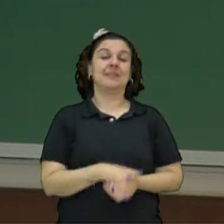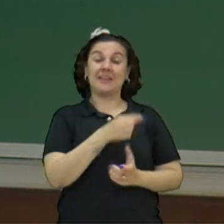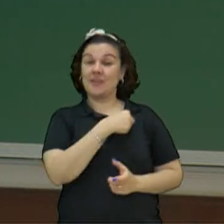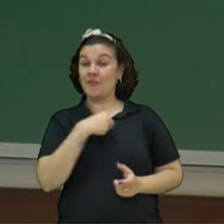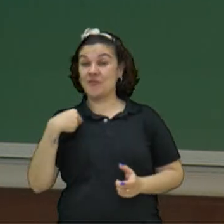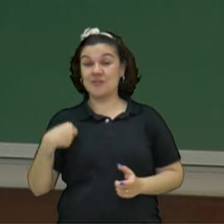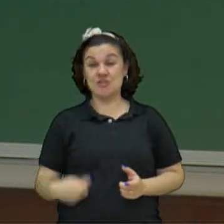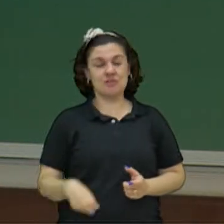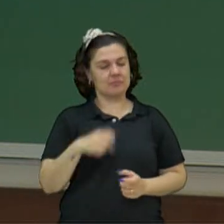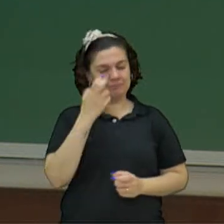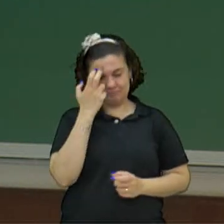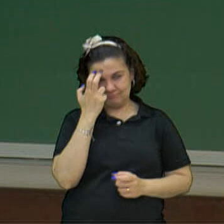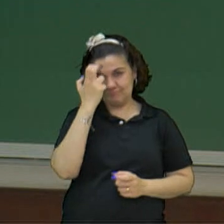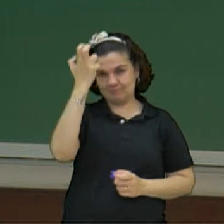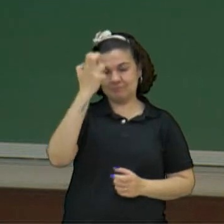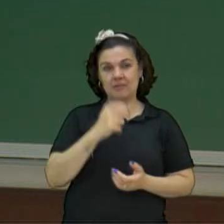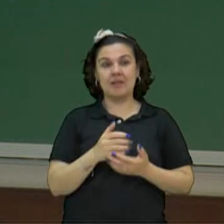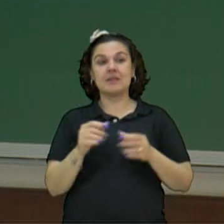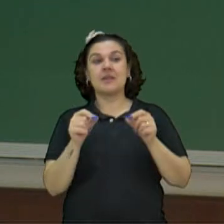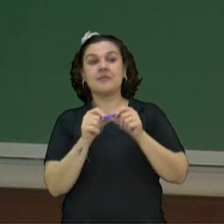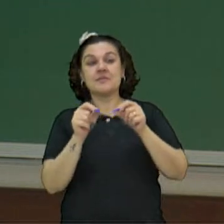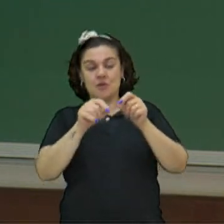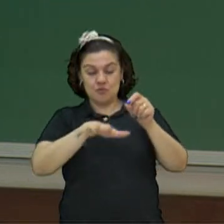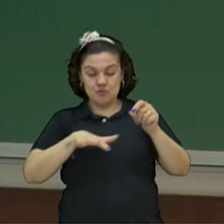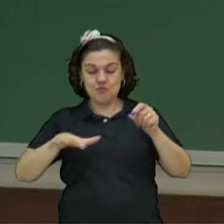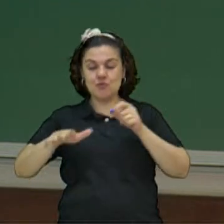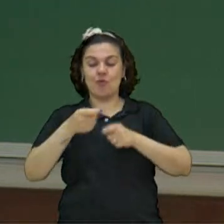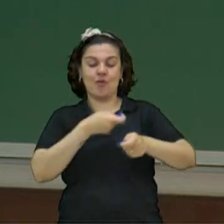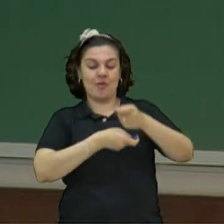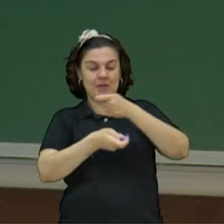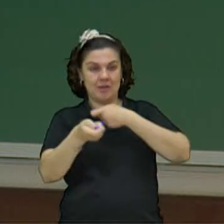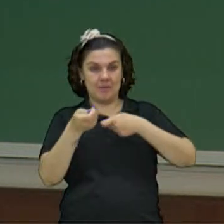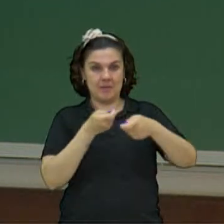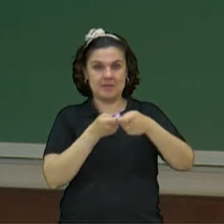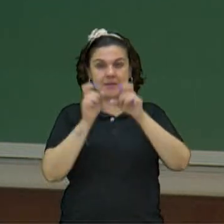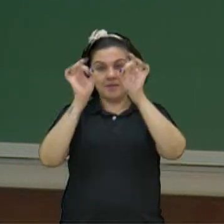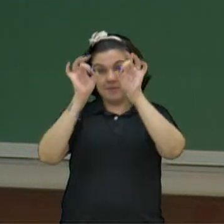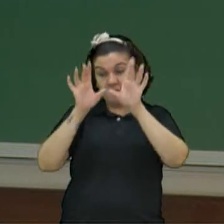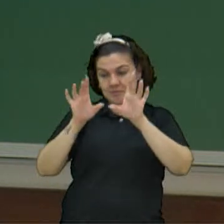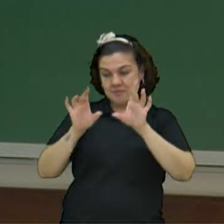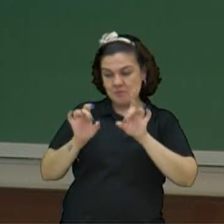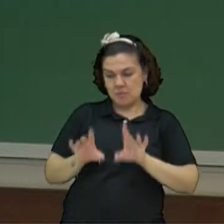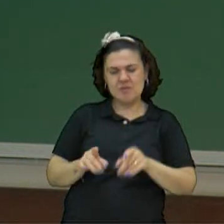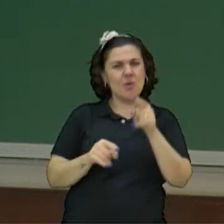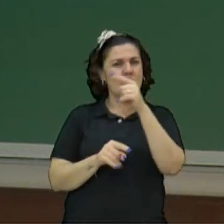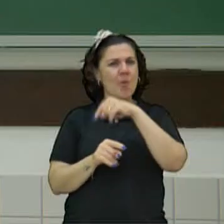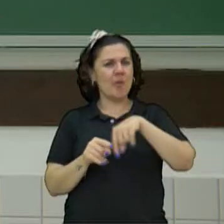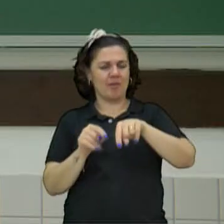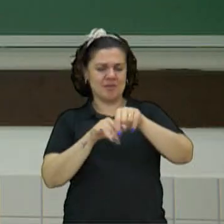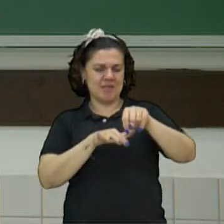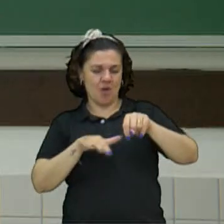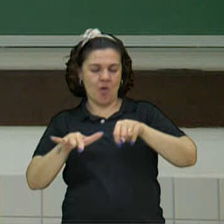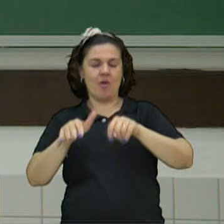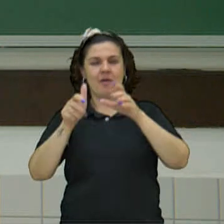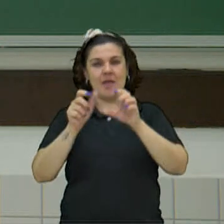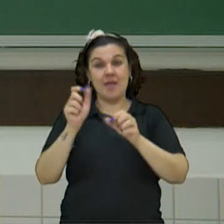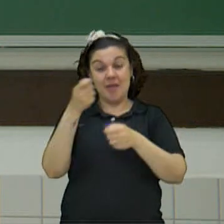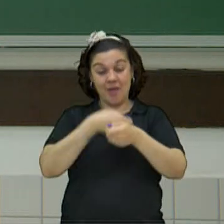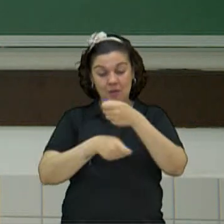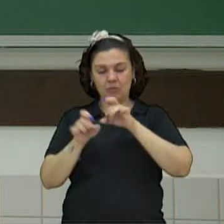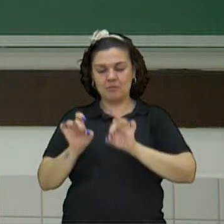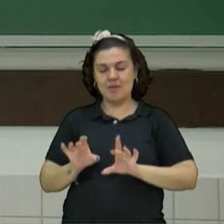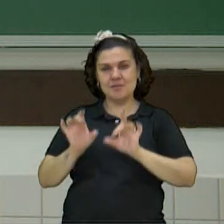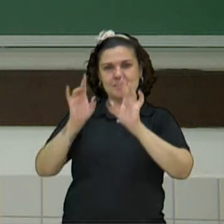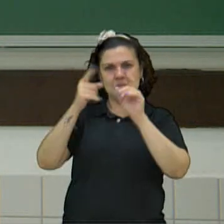IPEA, e deles criaram as zonas econômicas especiais. Nessas zonas econômicas